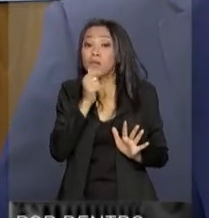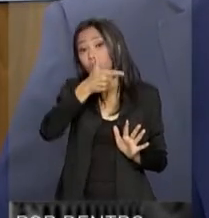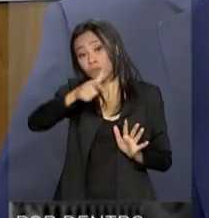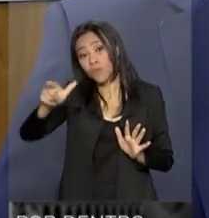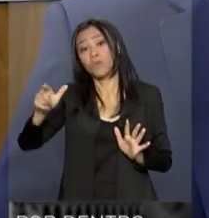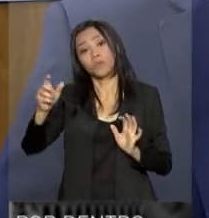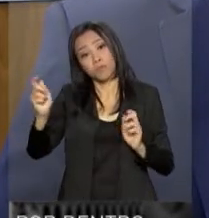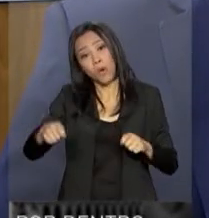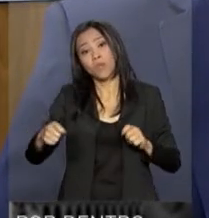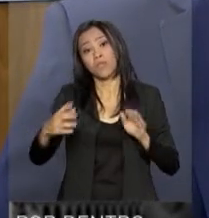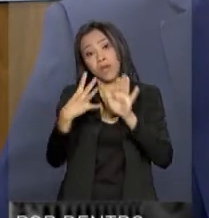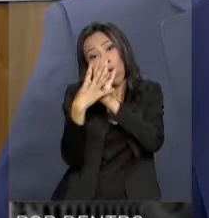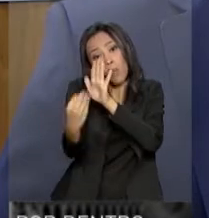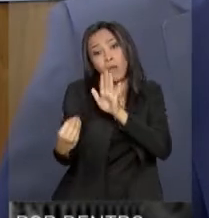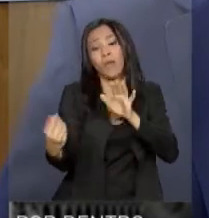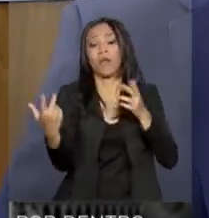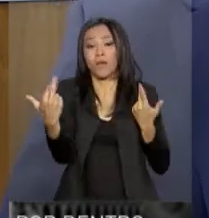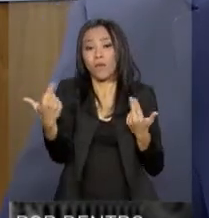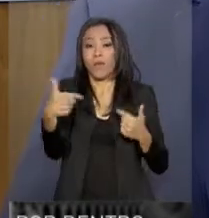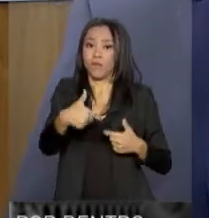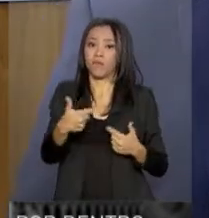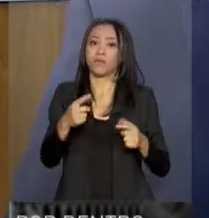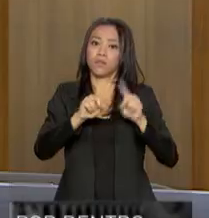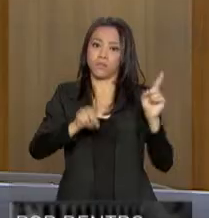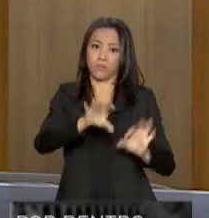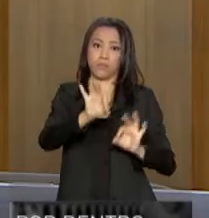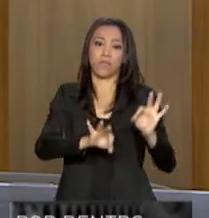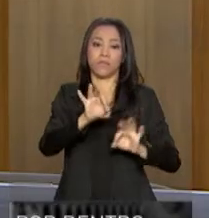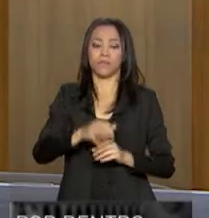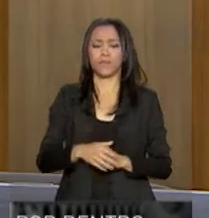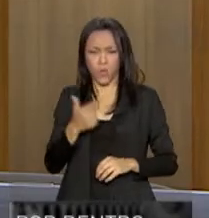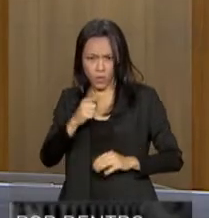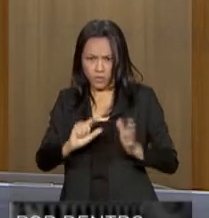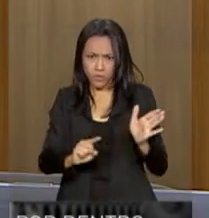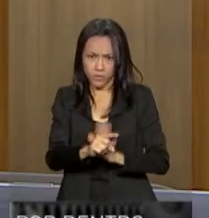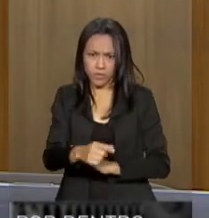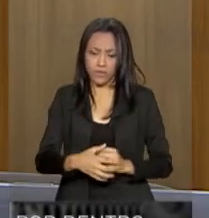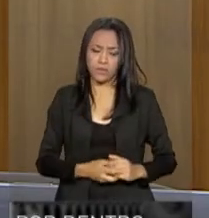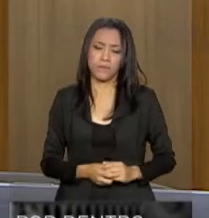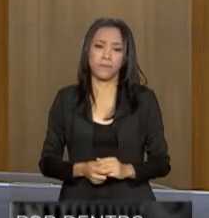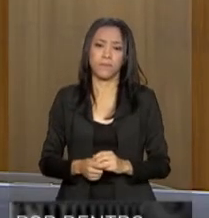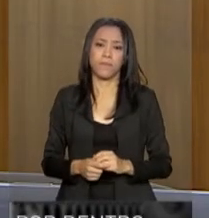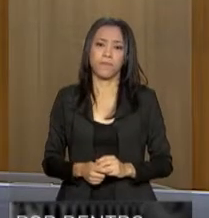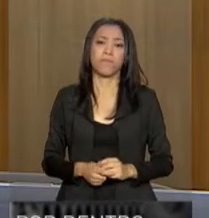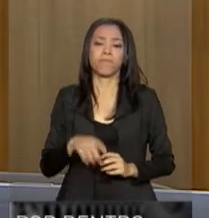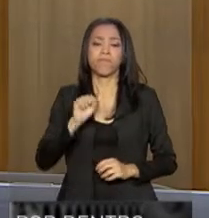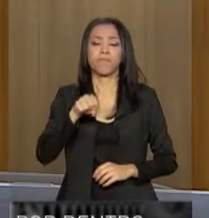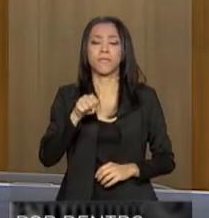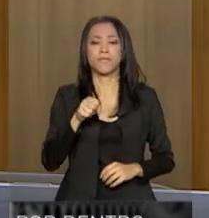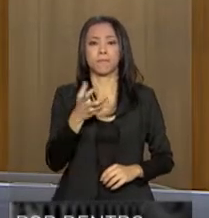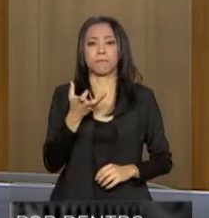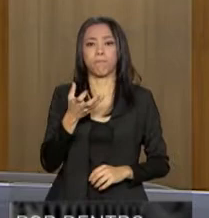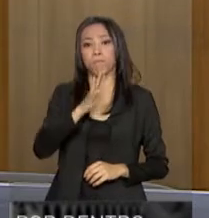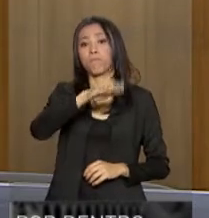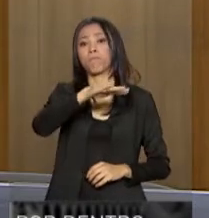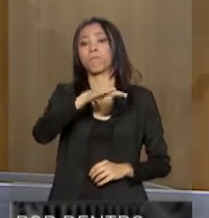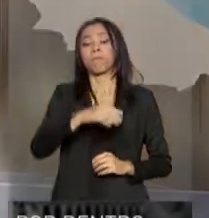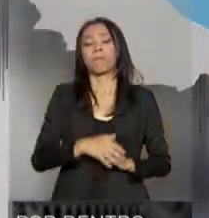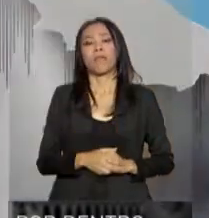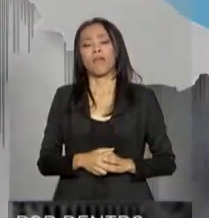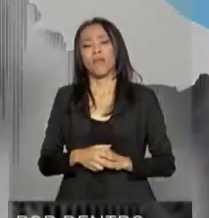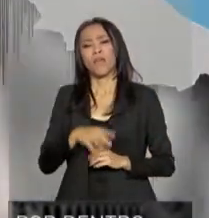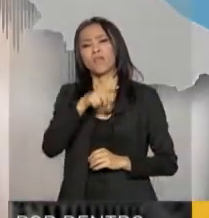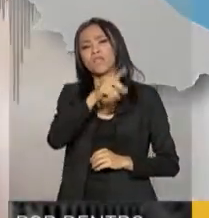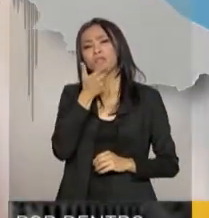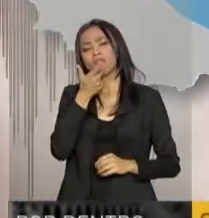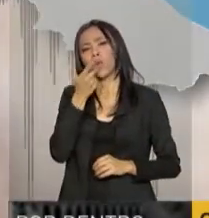adotar um plano semelhante a este dia são mais alguma pergunta para o ministro quero fim ministro é você